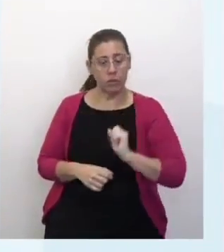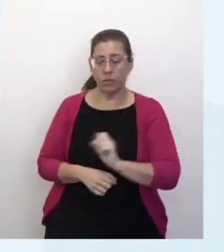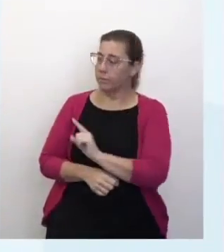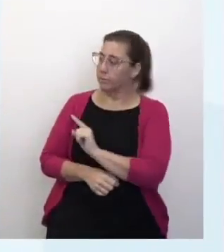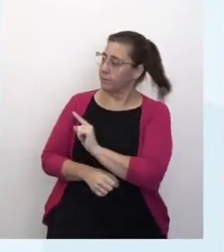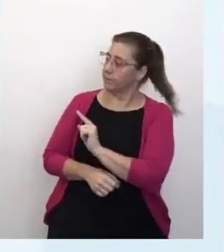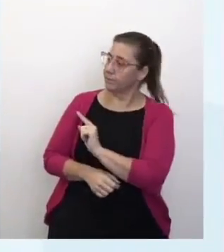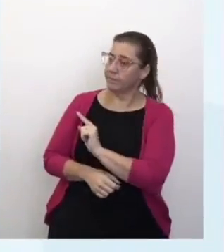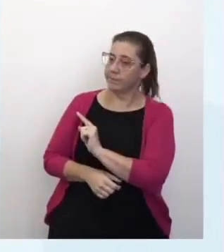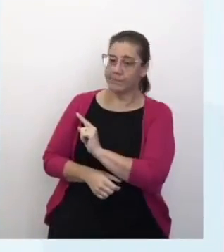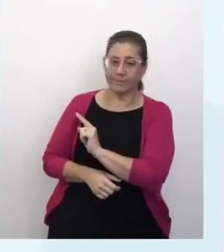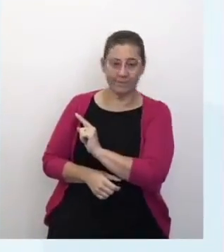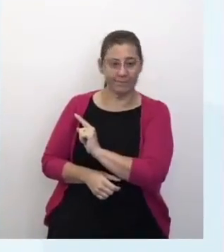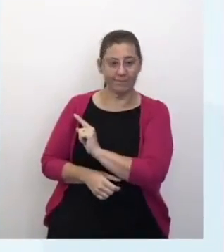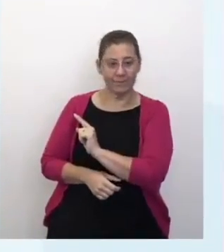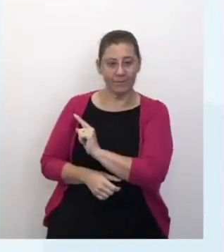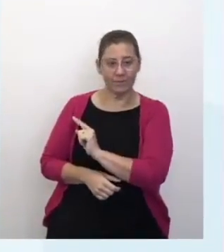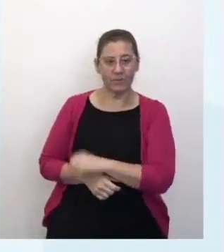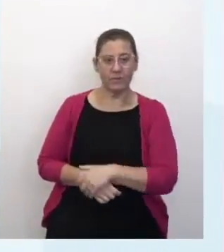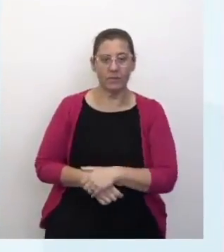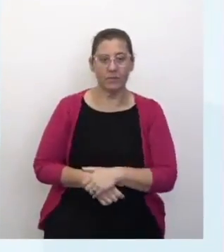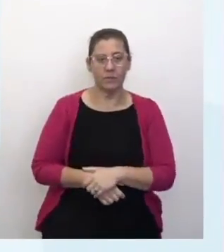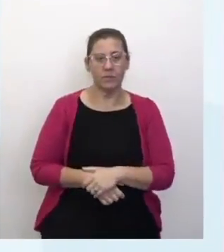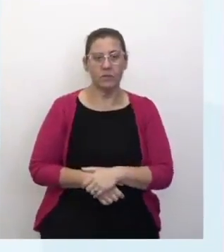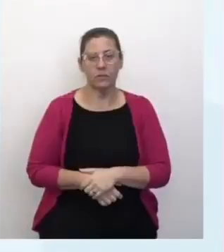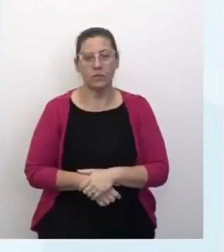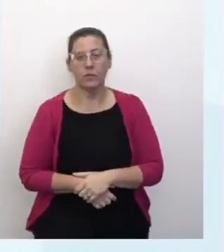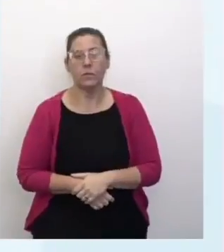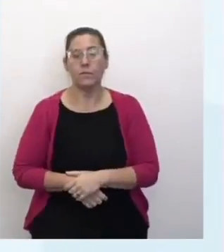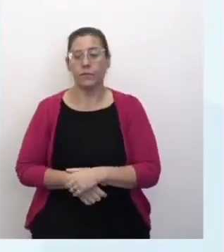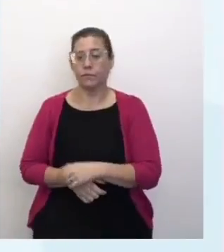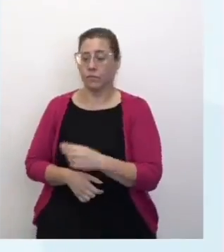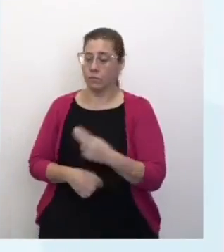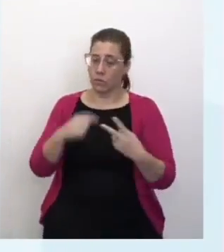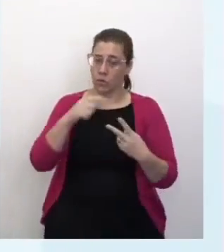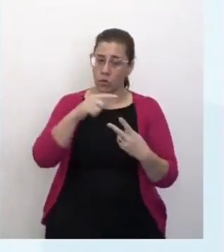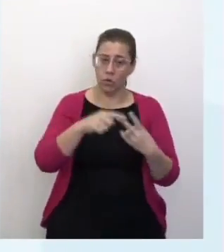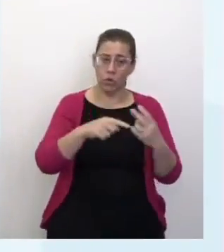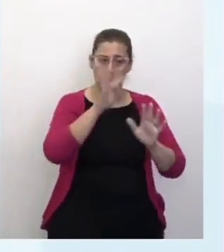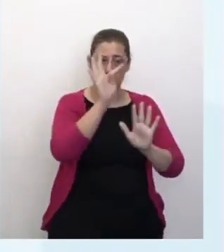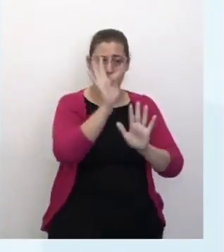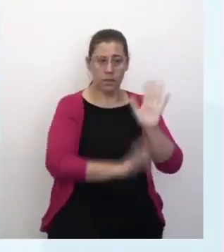Uma correção aí, onde você vê Garrett, Almeida Garrett com um T, são dois T's, desculpa, erramos,